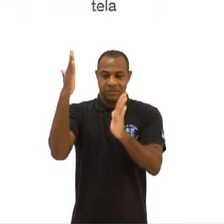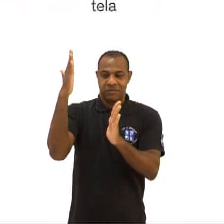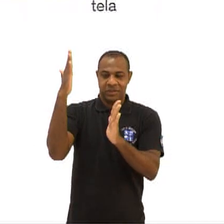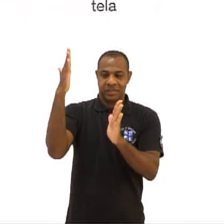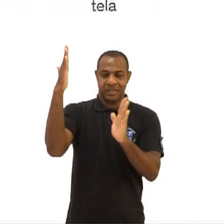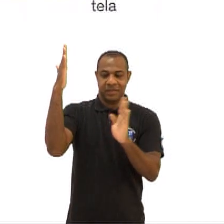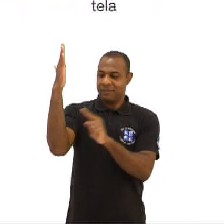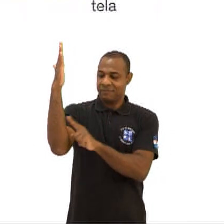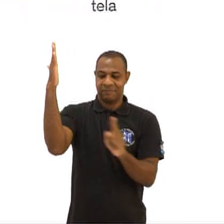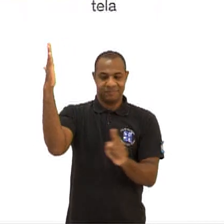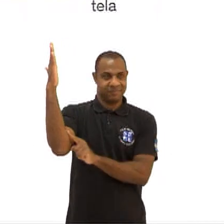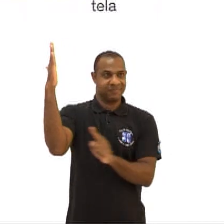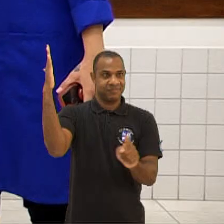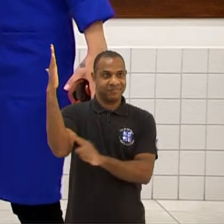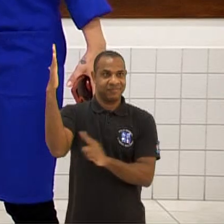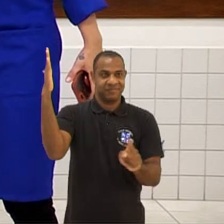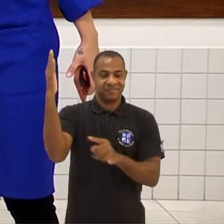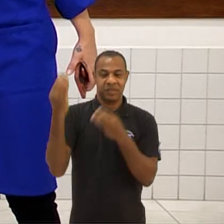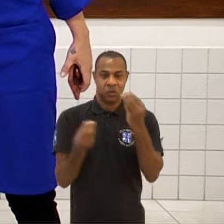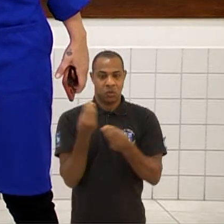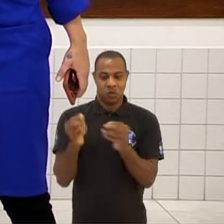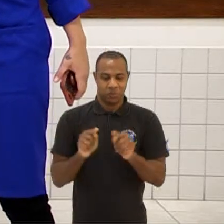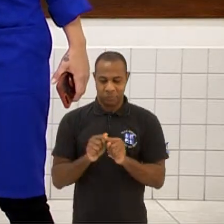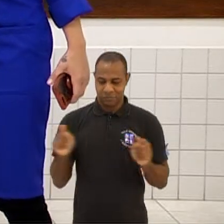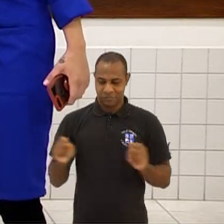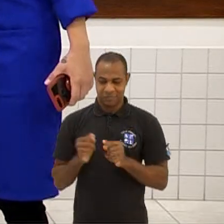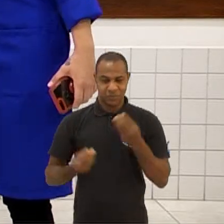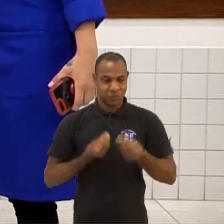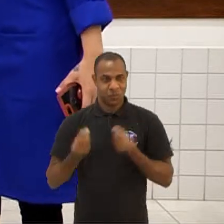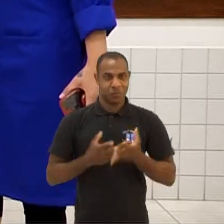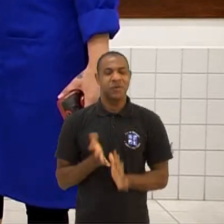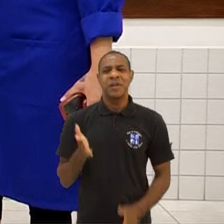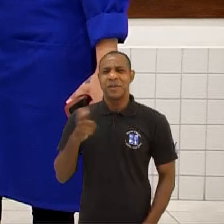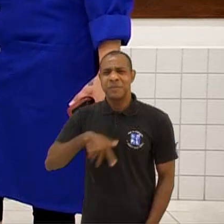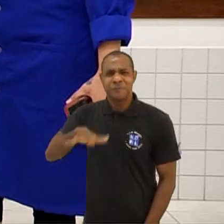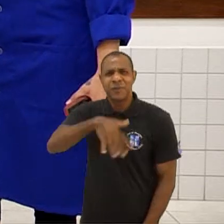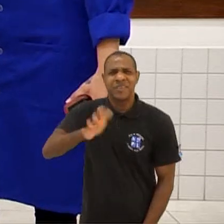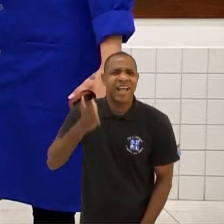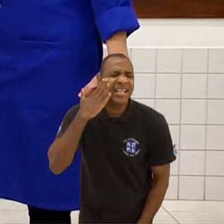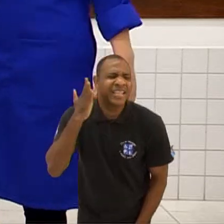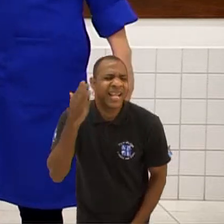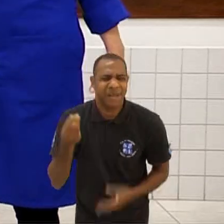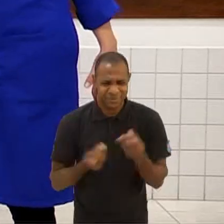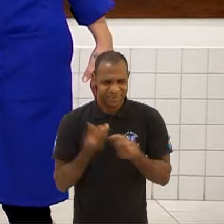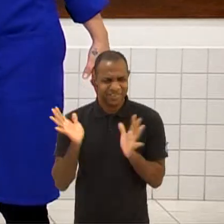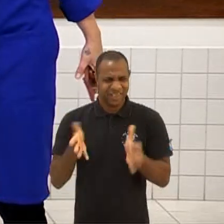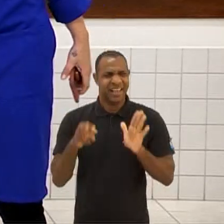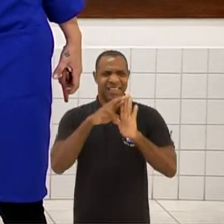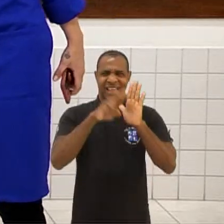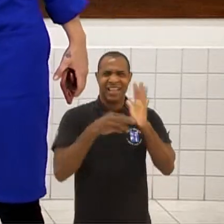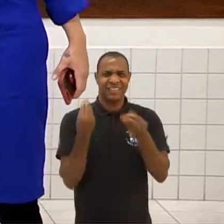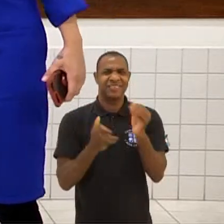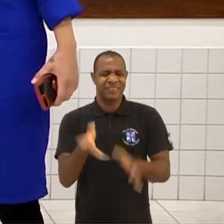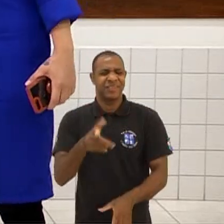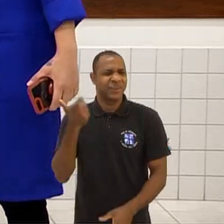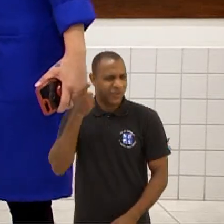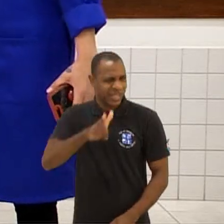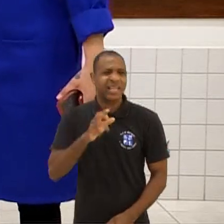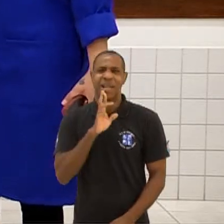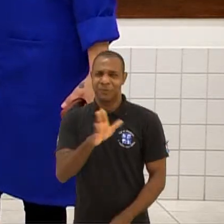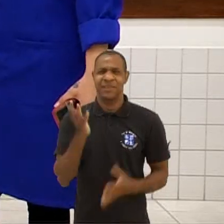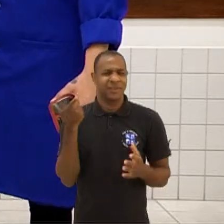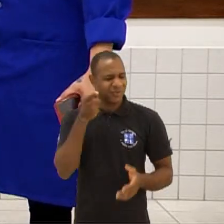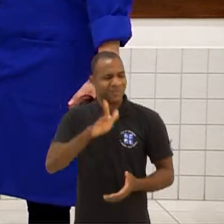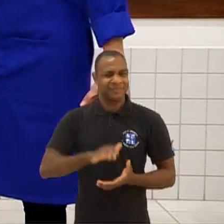emissão da luz também. É? Pessoal, já está craque nesse assunto de ferretas paralelas. Eu tenho certeza que você consegue responder